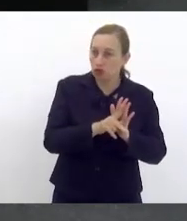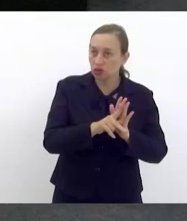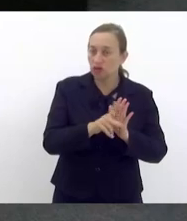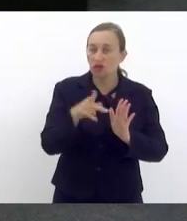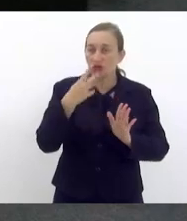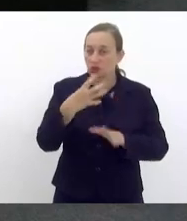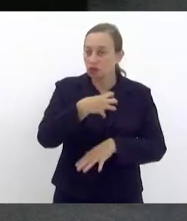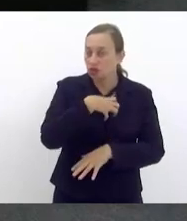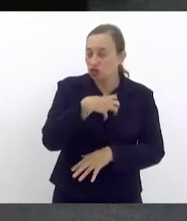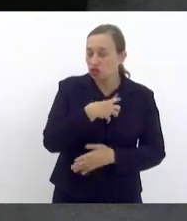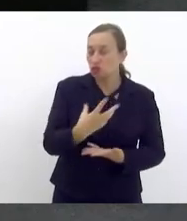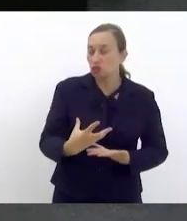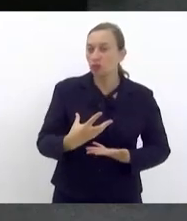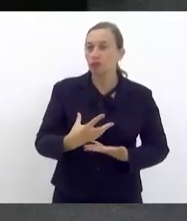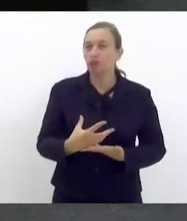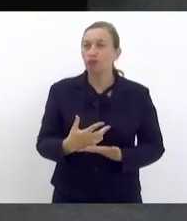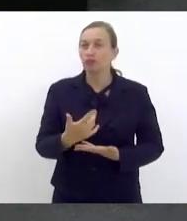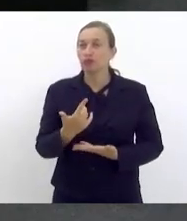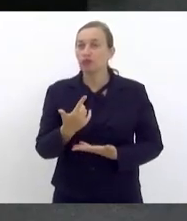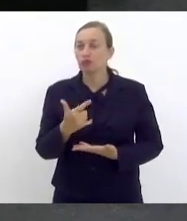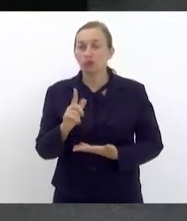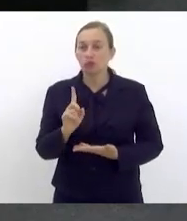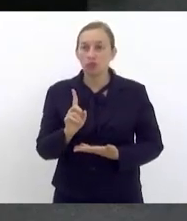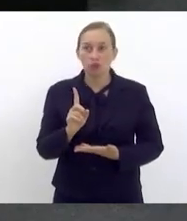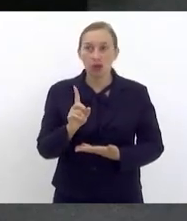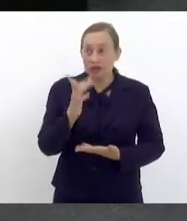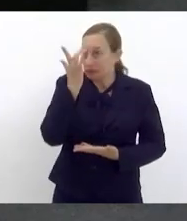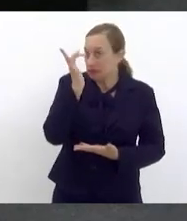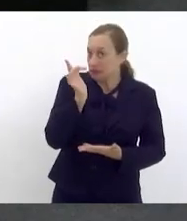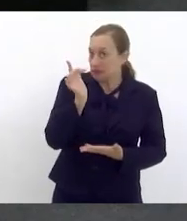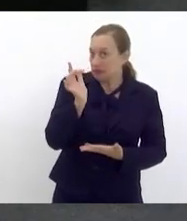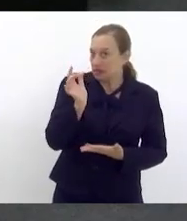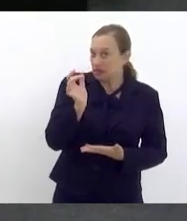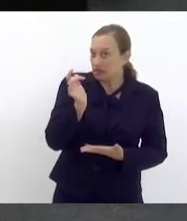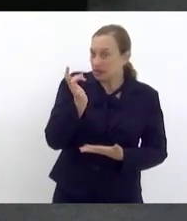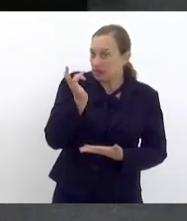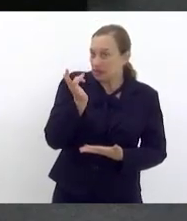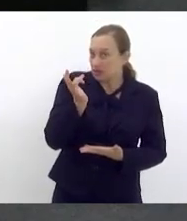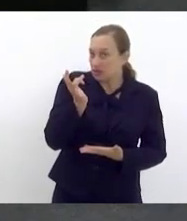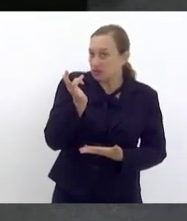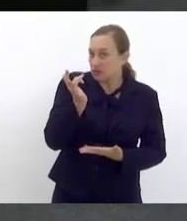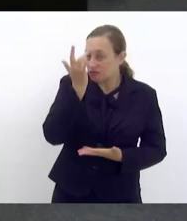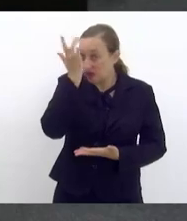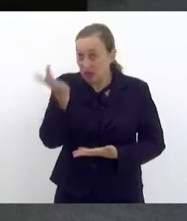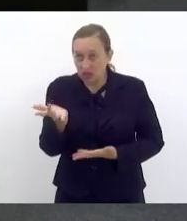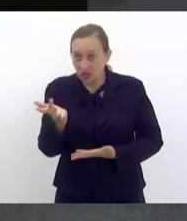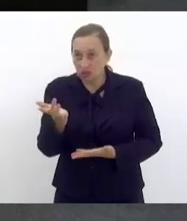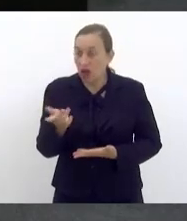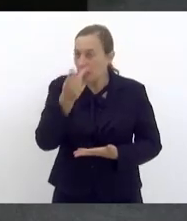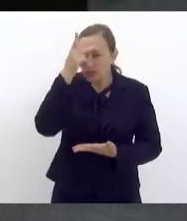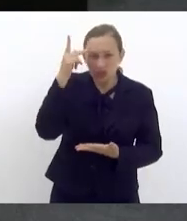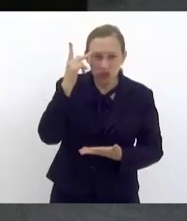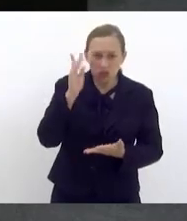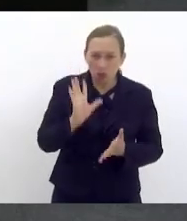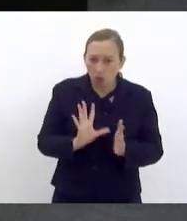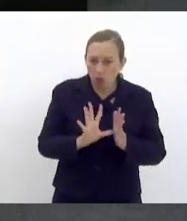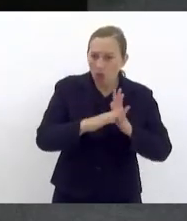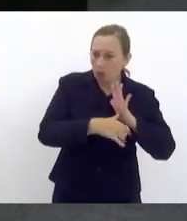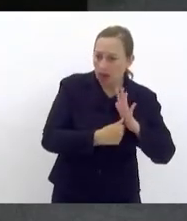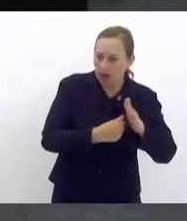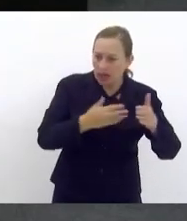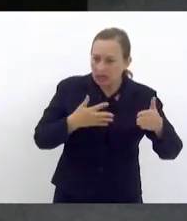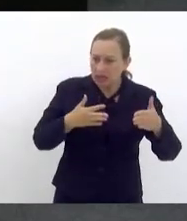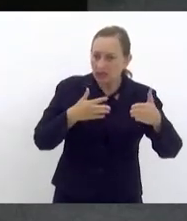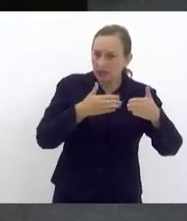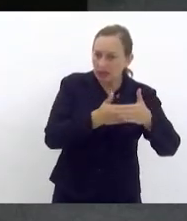sentido, porque não é razoável que uma pessoa que, de repente, praticou um furto, fique impedida de trabalhar durante a sua